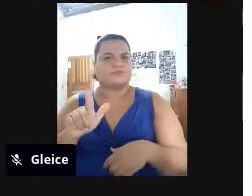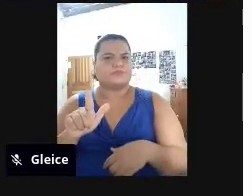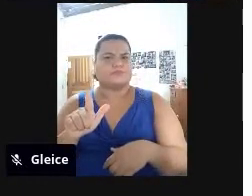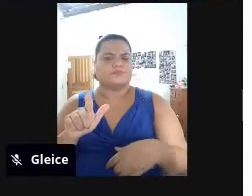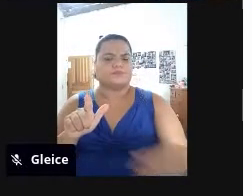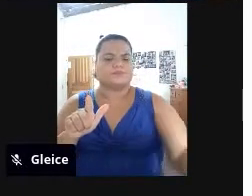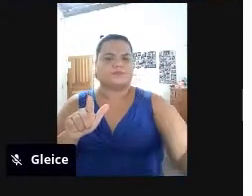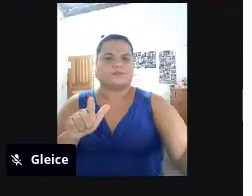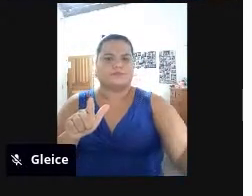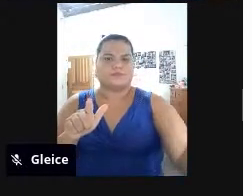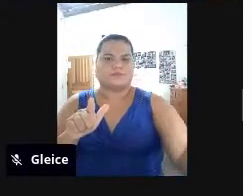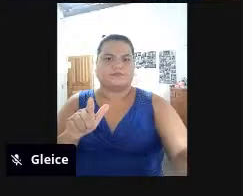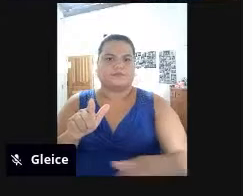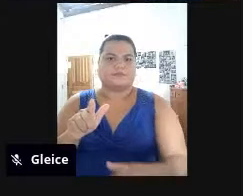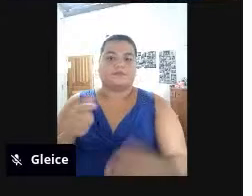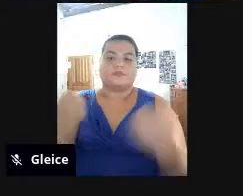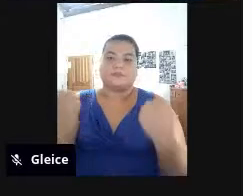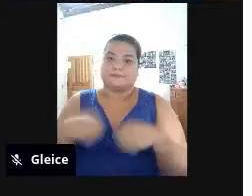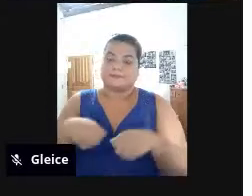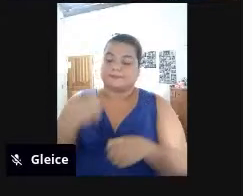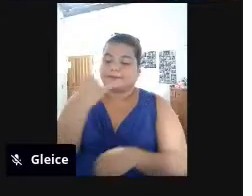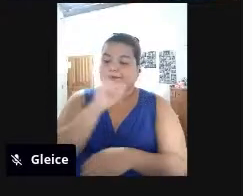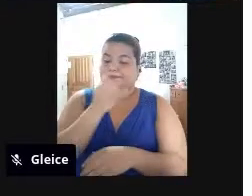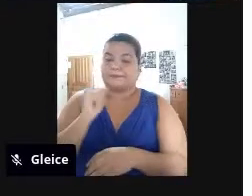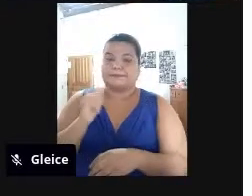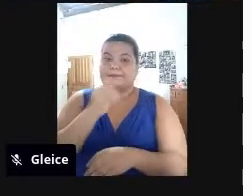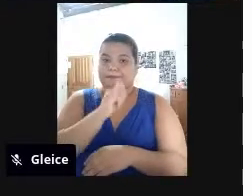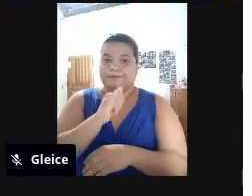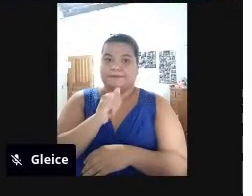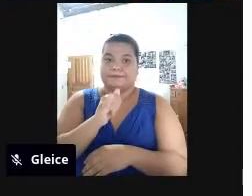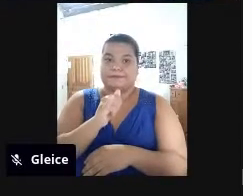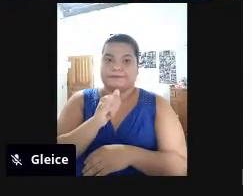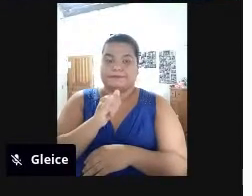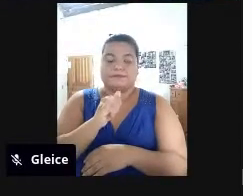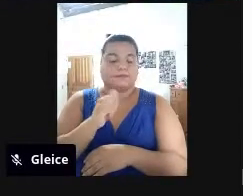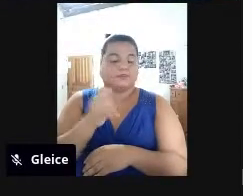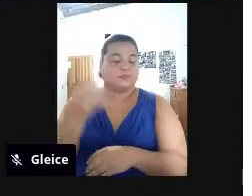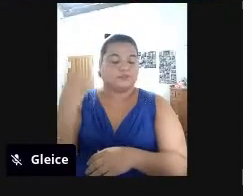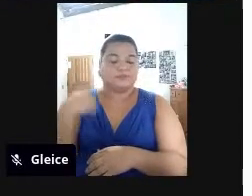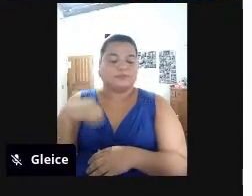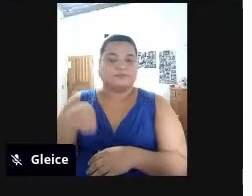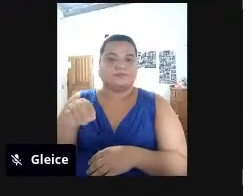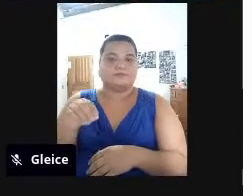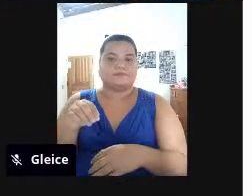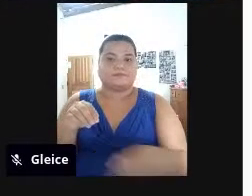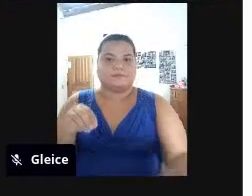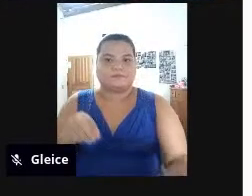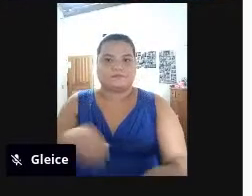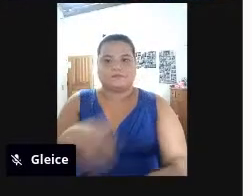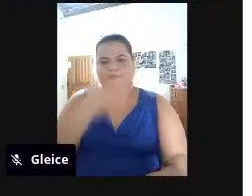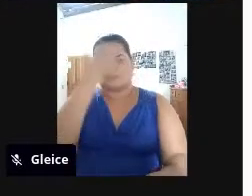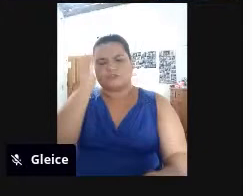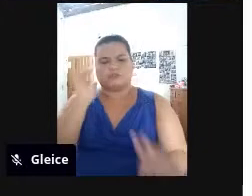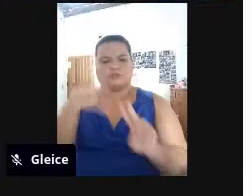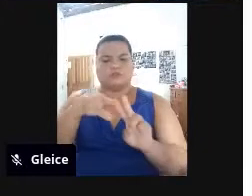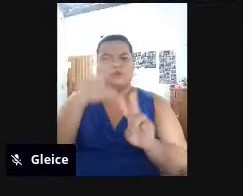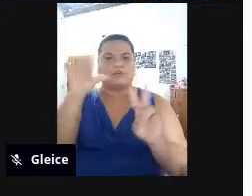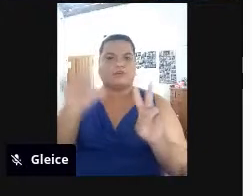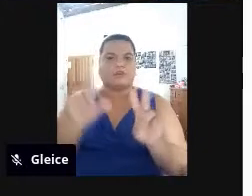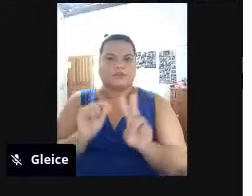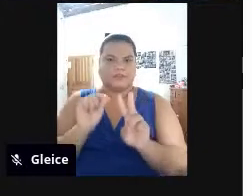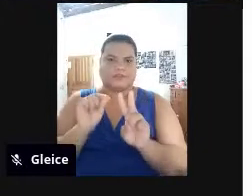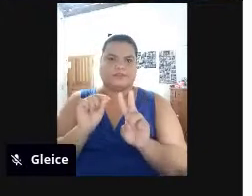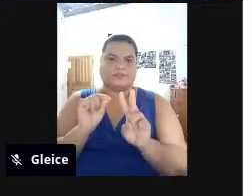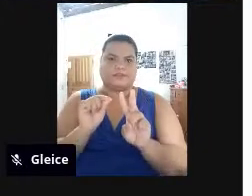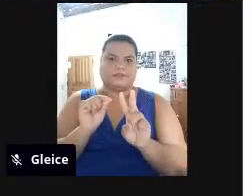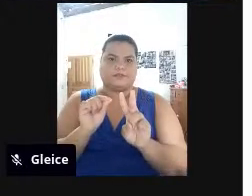necessidades energéticas são supridas. Então, vejam que, pensando no indivíduo que é vegano, que ele só consome alimentos de